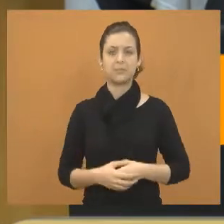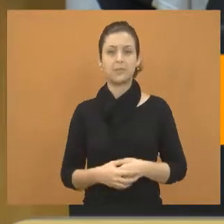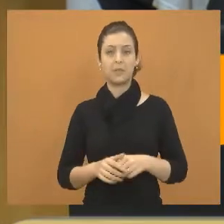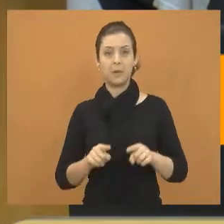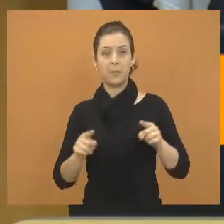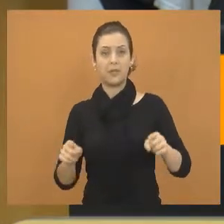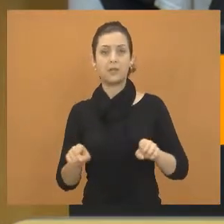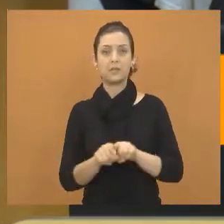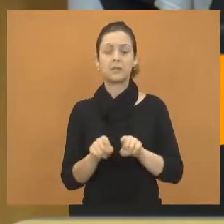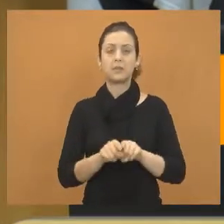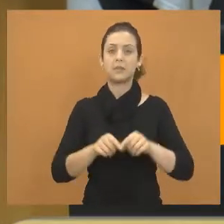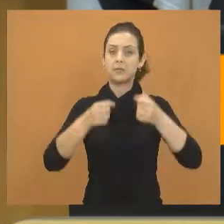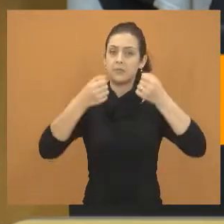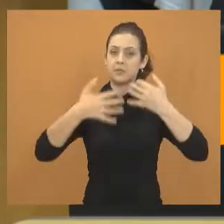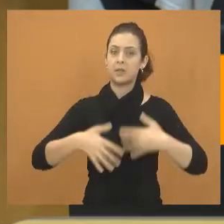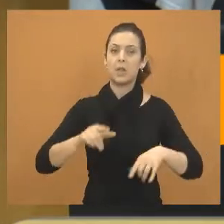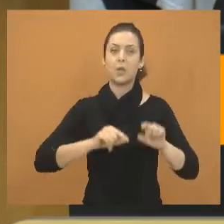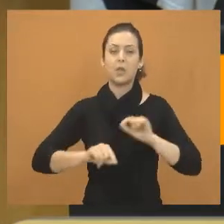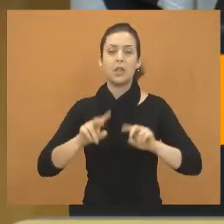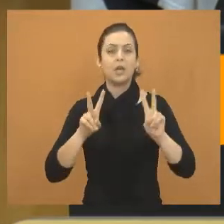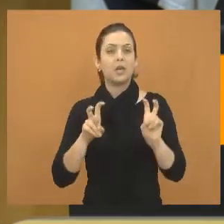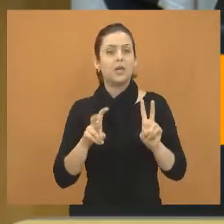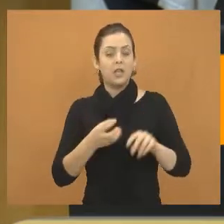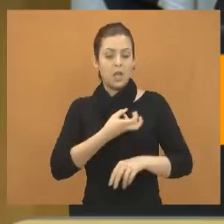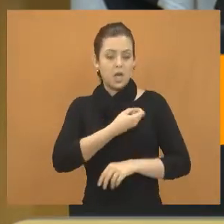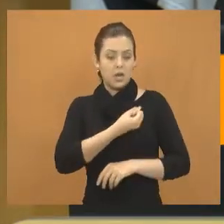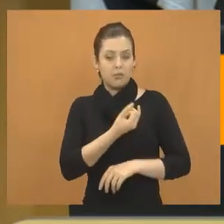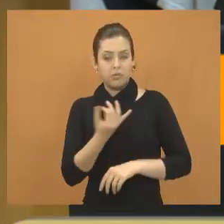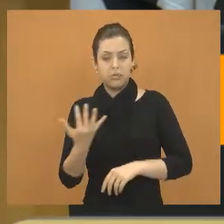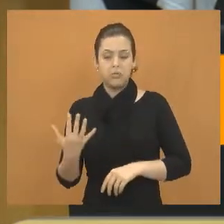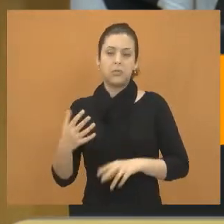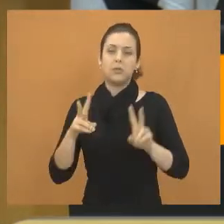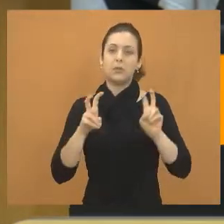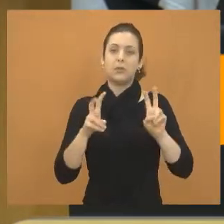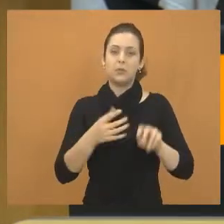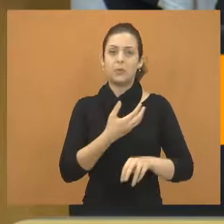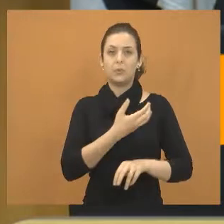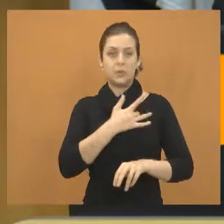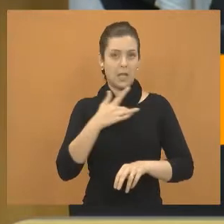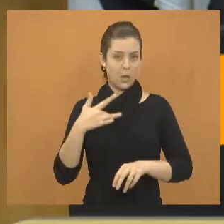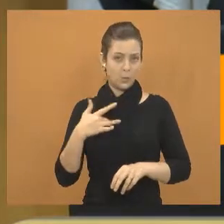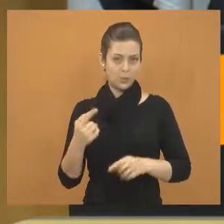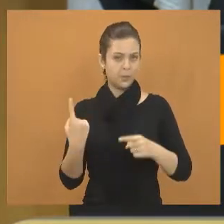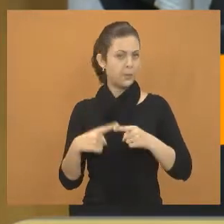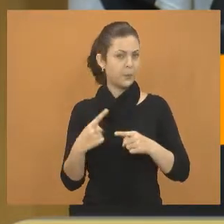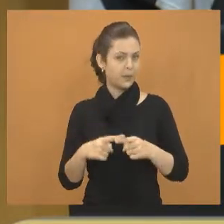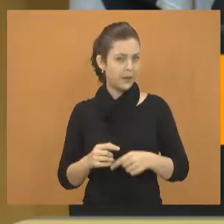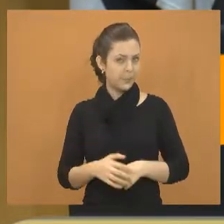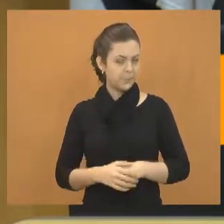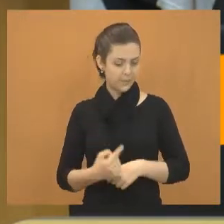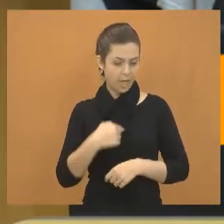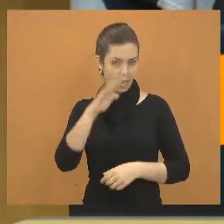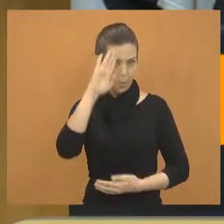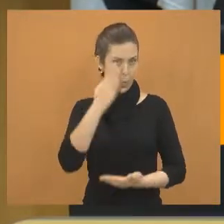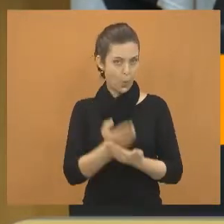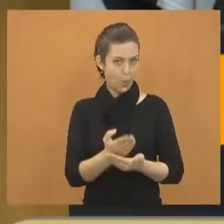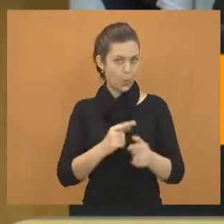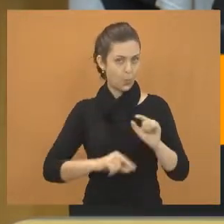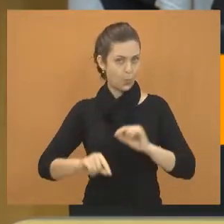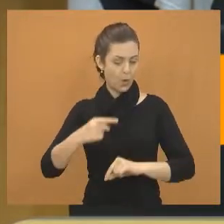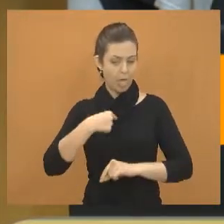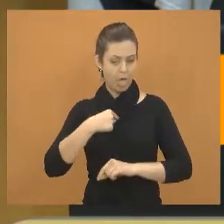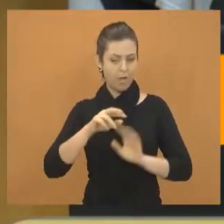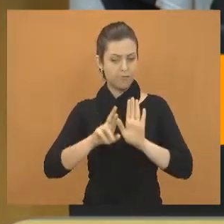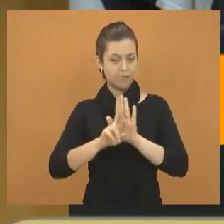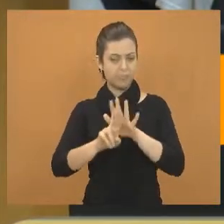também falar o quê? A respeito dos números da saúde. Por quê? Porque eu acredito,